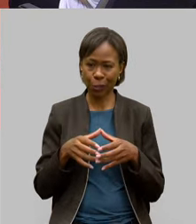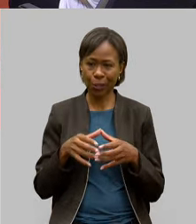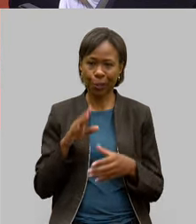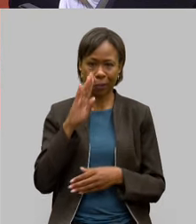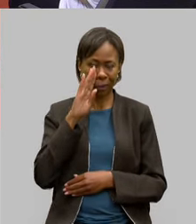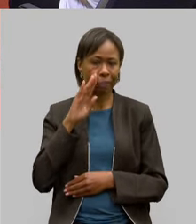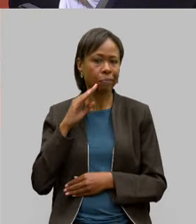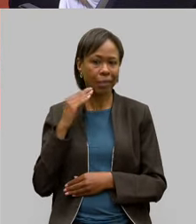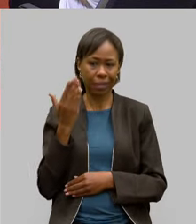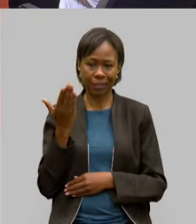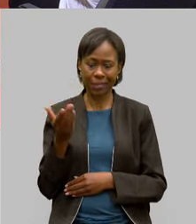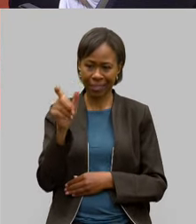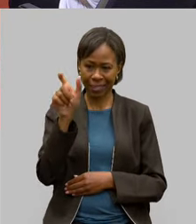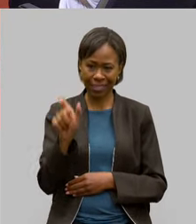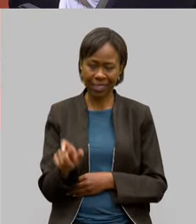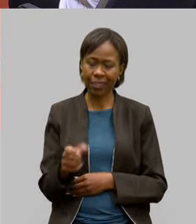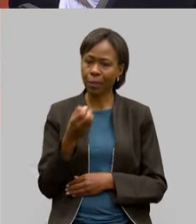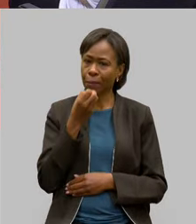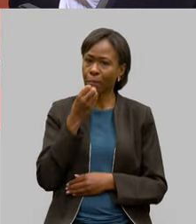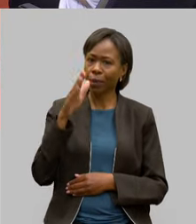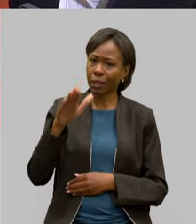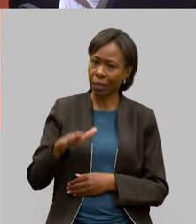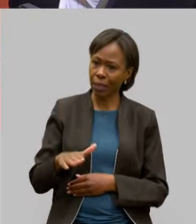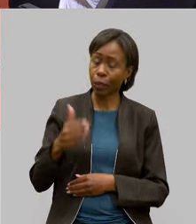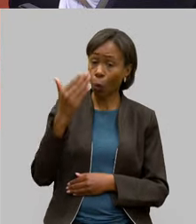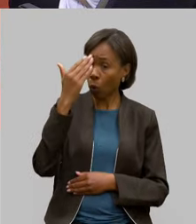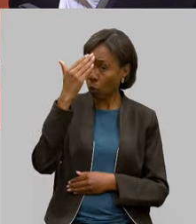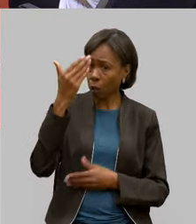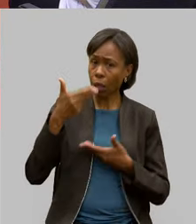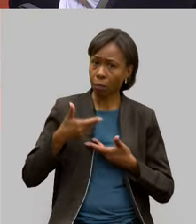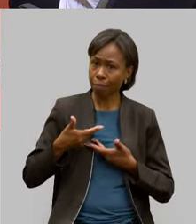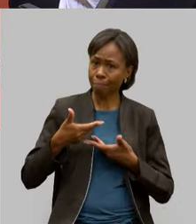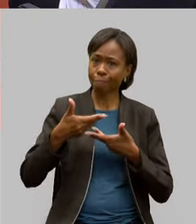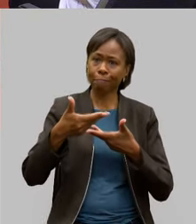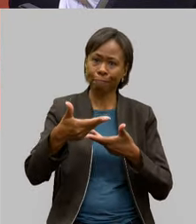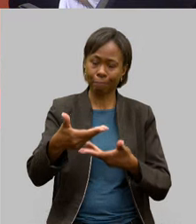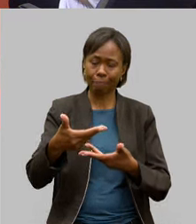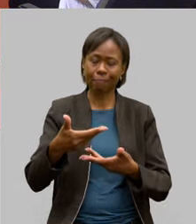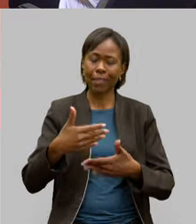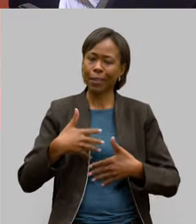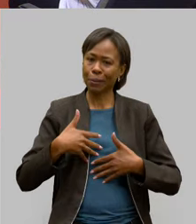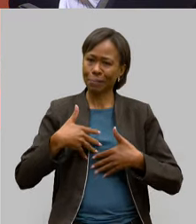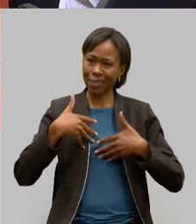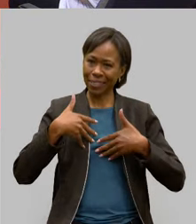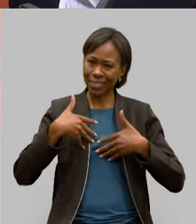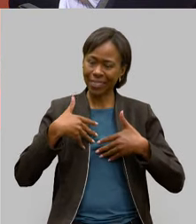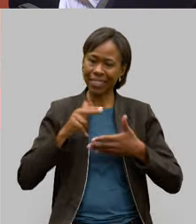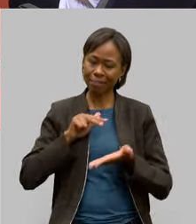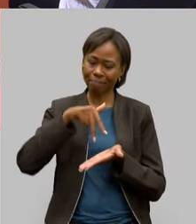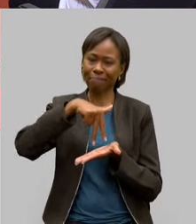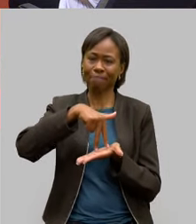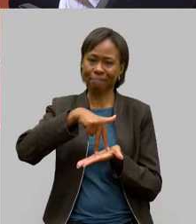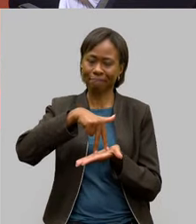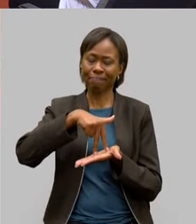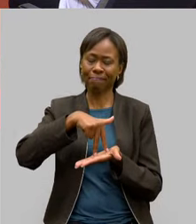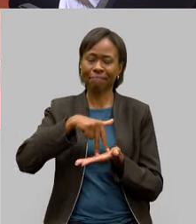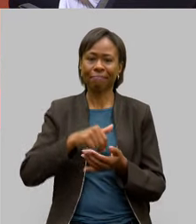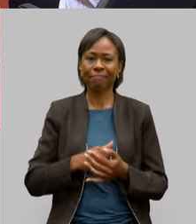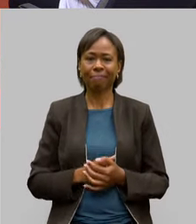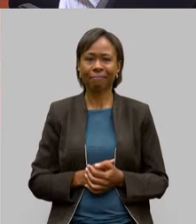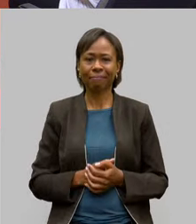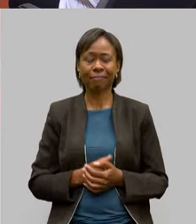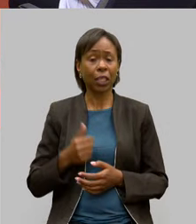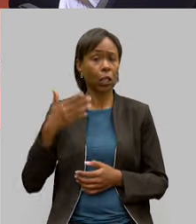Cerqueira Boa tarde obrigado pelo convite é uma grande honra estar aqui no evento dessa magnitude e com